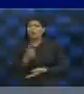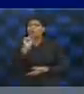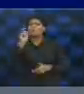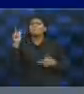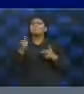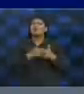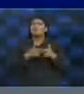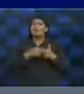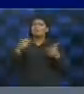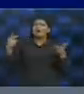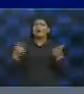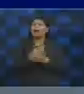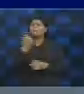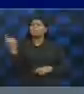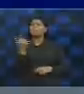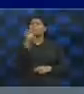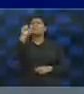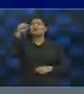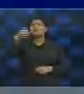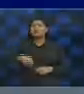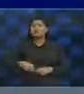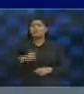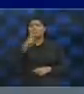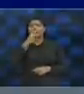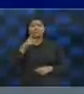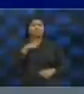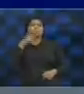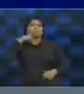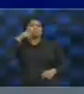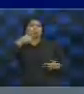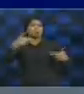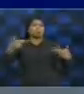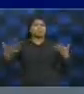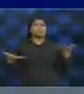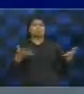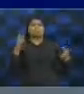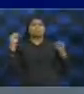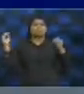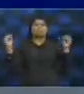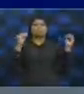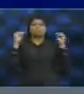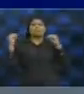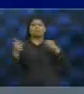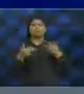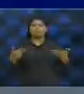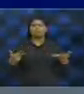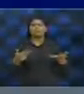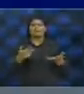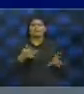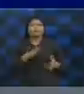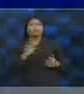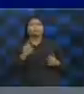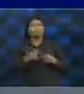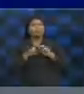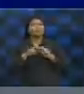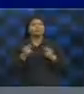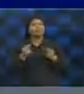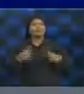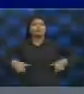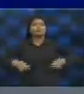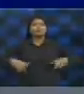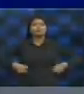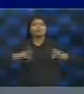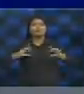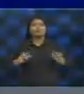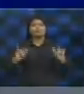atual administração é excesso de política onde deveria ter gestão. Por isso o dinheiro não rende, por isso o dinheiro falta. O problema